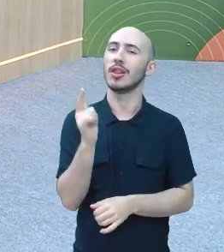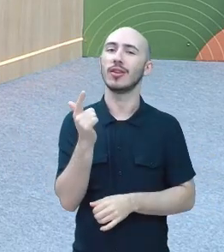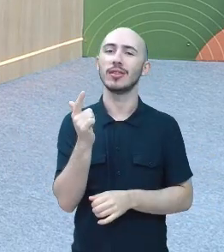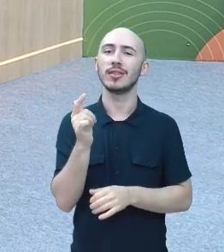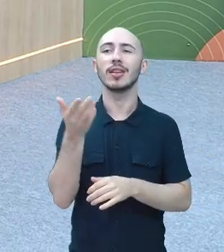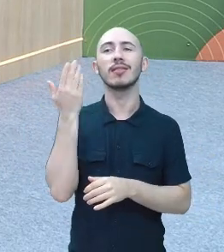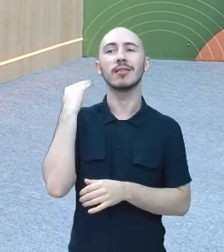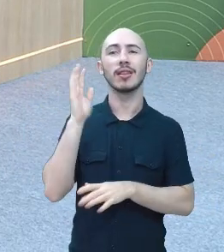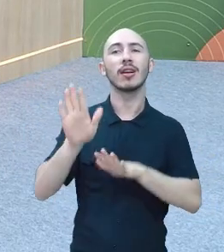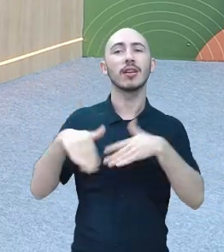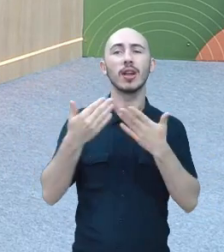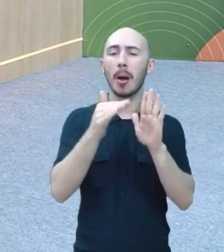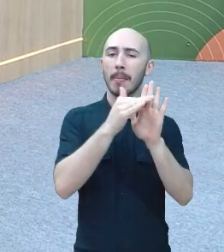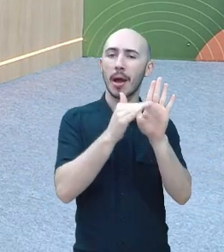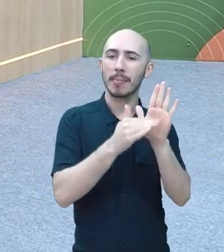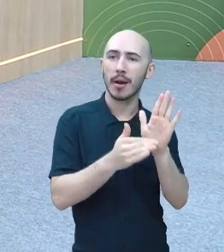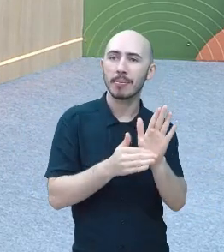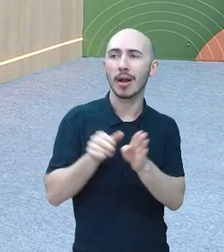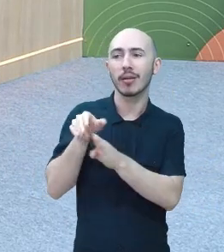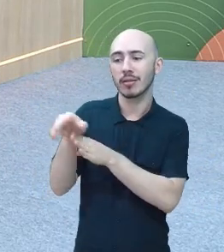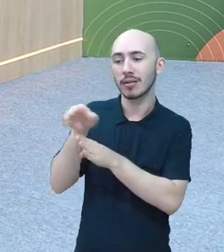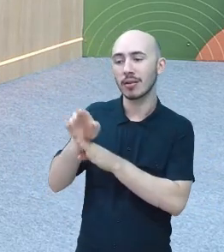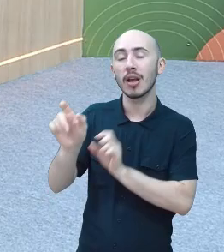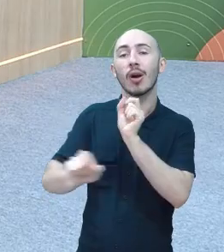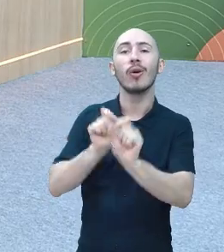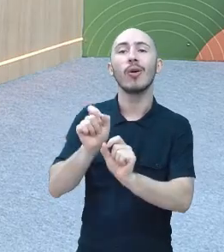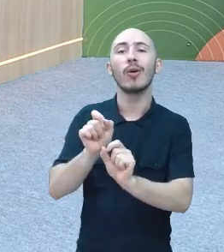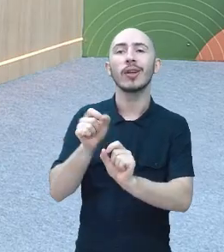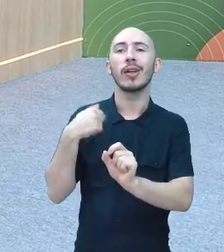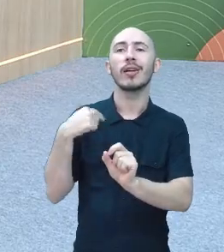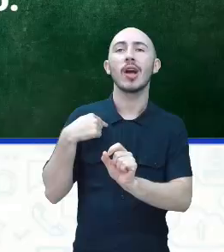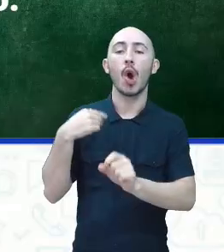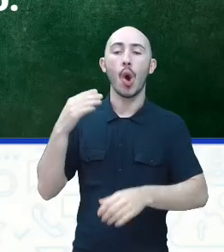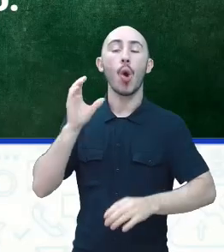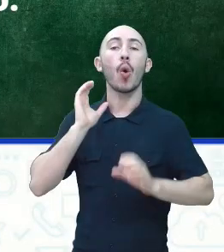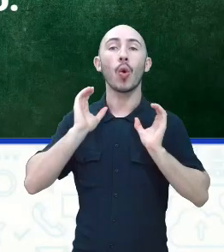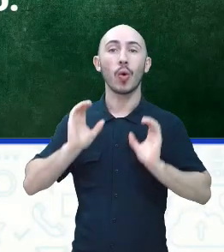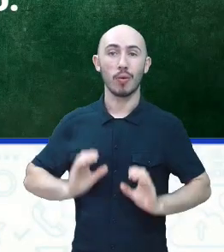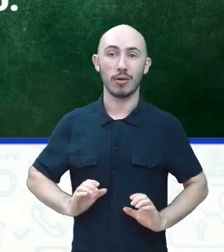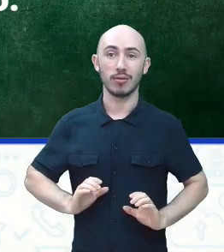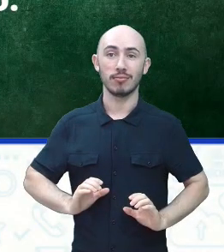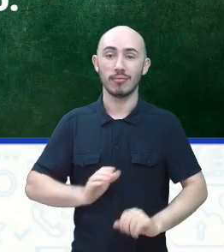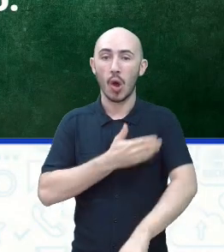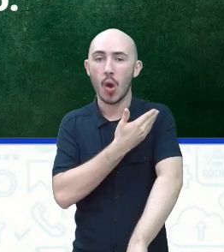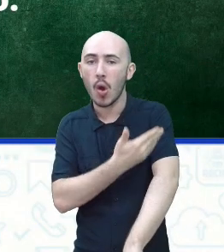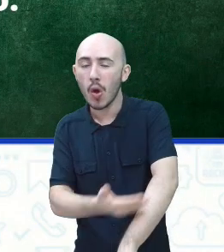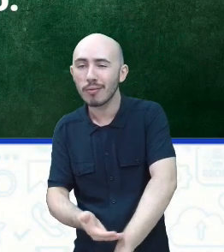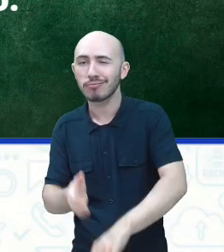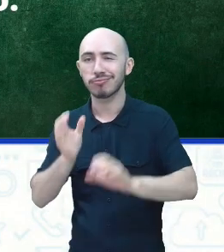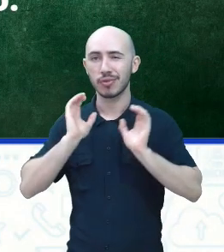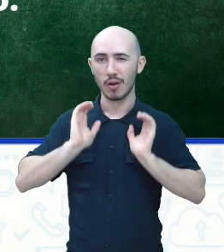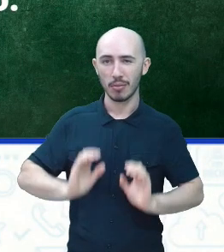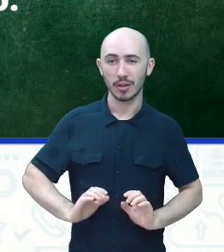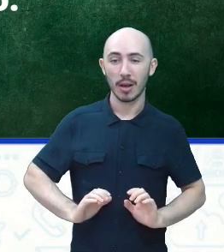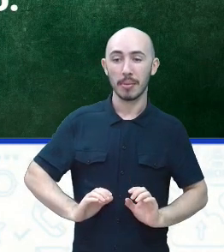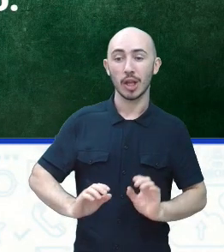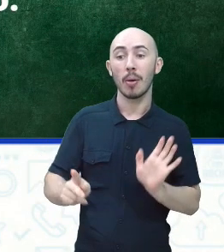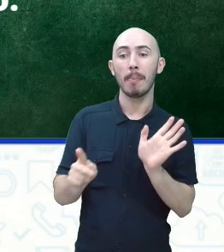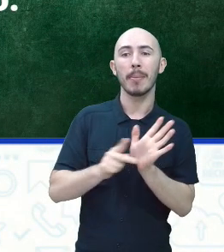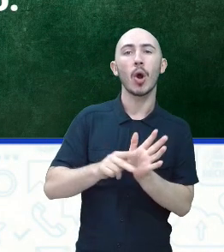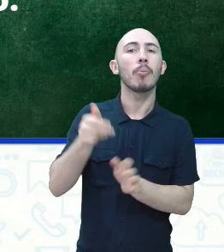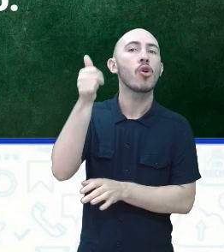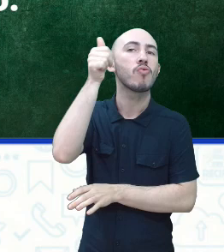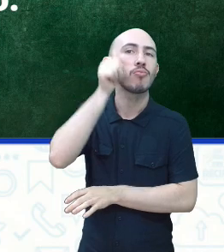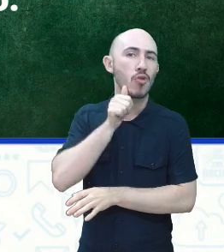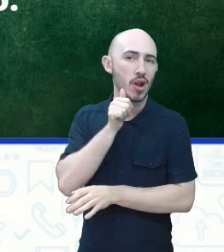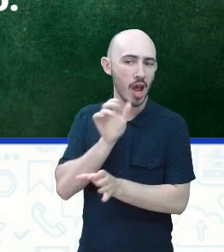manuais já serviram para tolher o comportamento feminino. E aí a gente muda um pouco. Lembra que eu disse no começo, lá naquela primeira aula, que os manuais